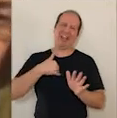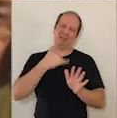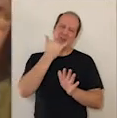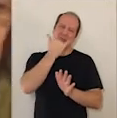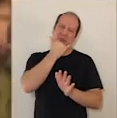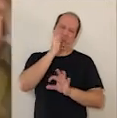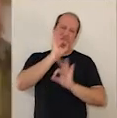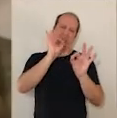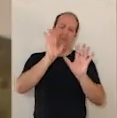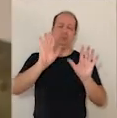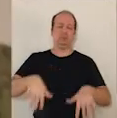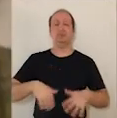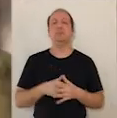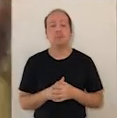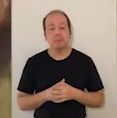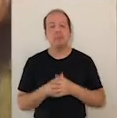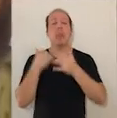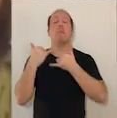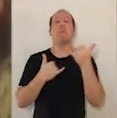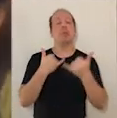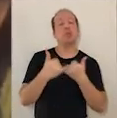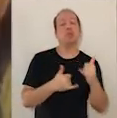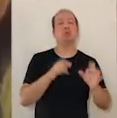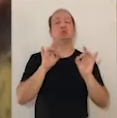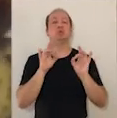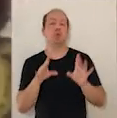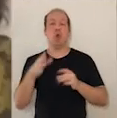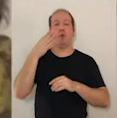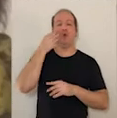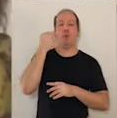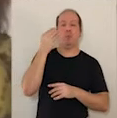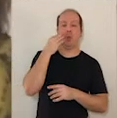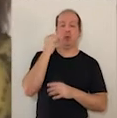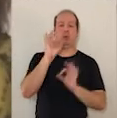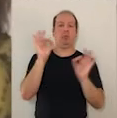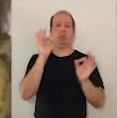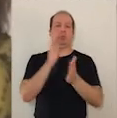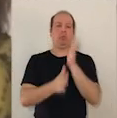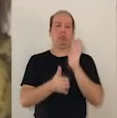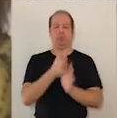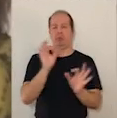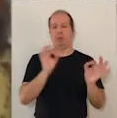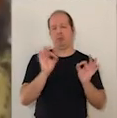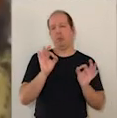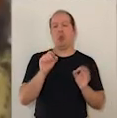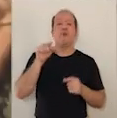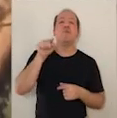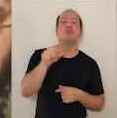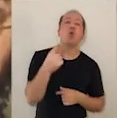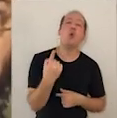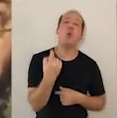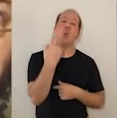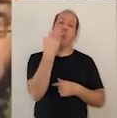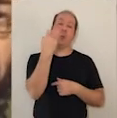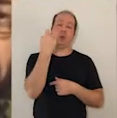pândego. Se eu disser que foi só uma brincadeira, Volpone não irá me deserdar. O senhor será o único herdeiro, não